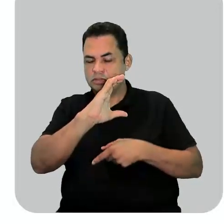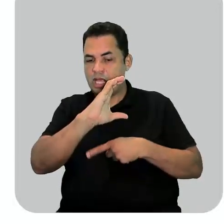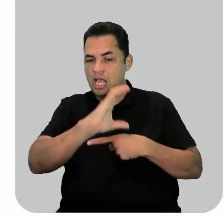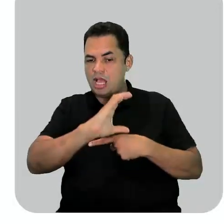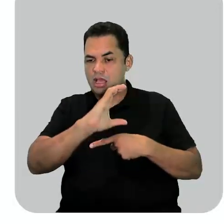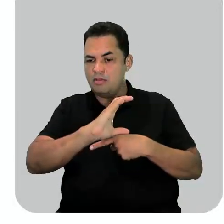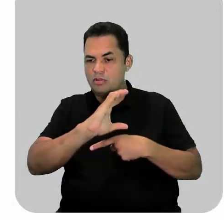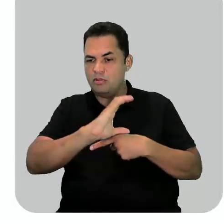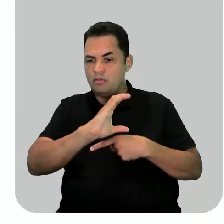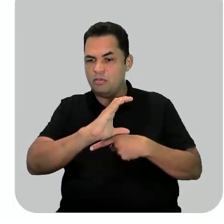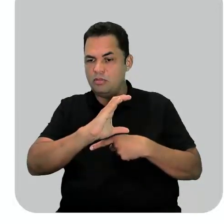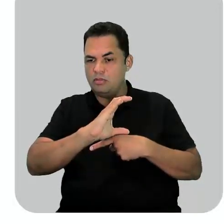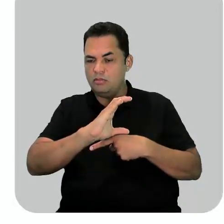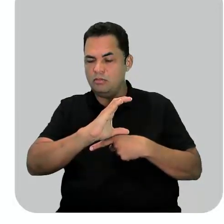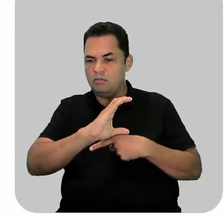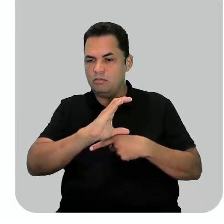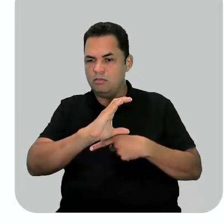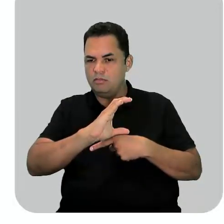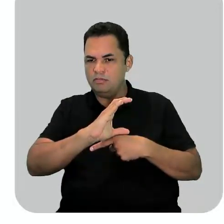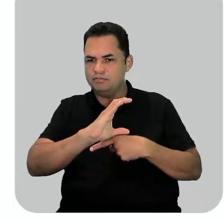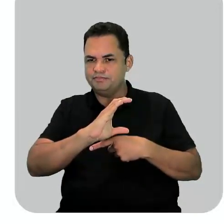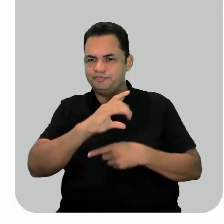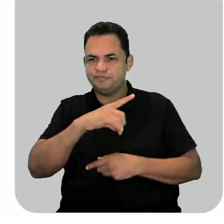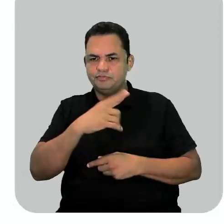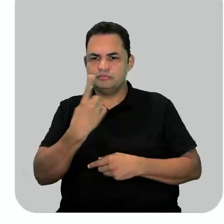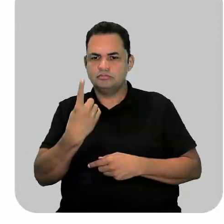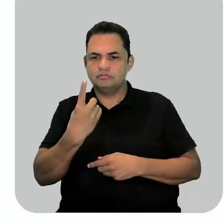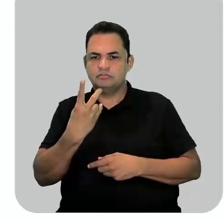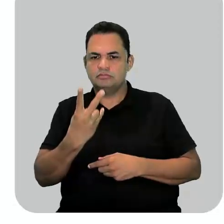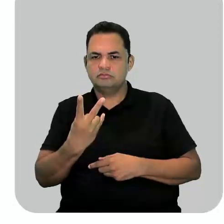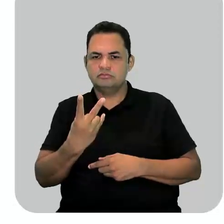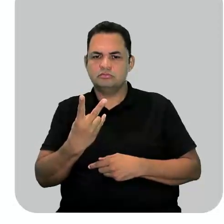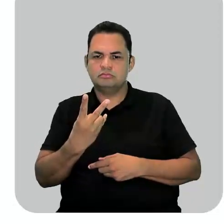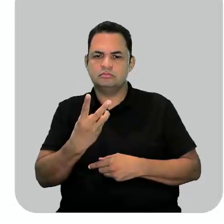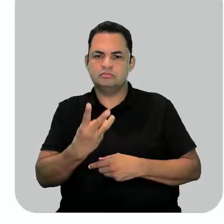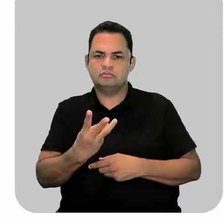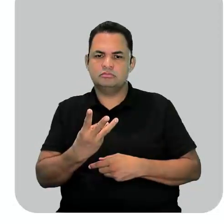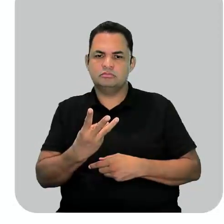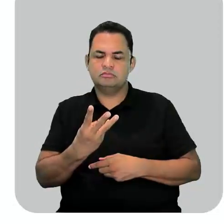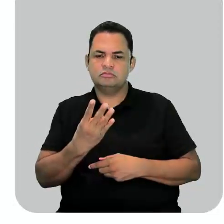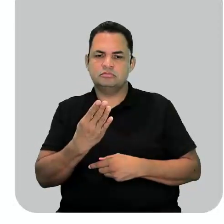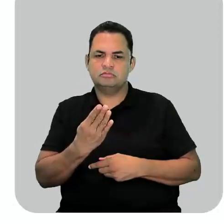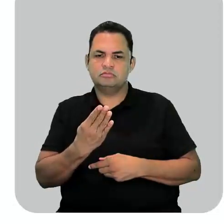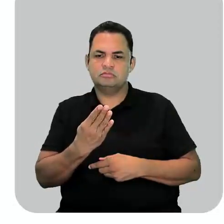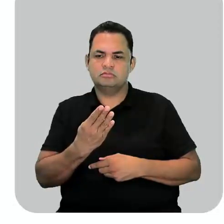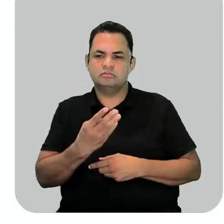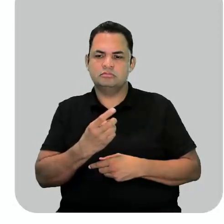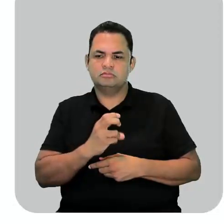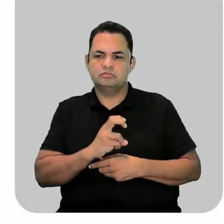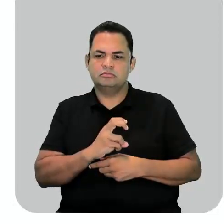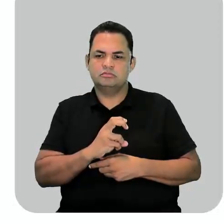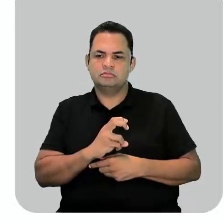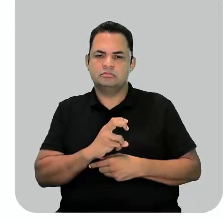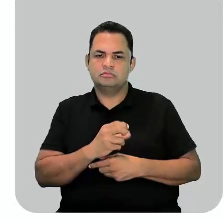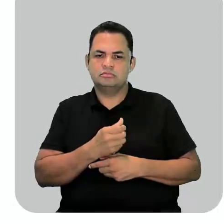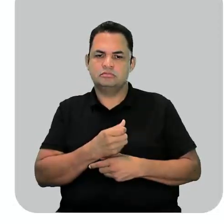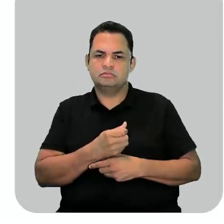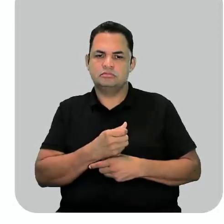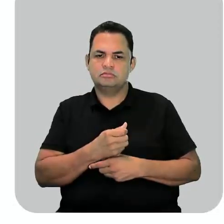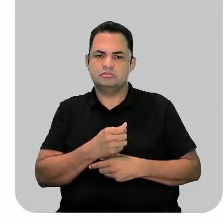tem carbono, né? Então, ele vai ter 1, 2, 3, 4,